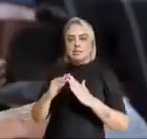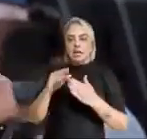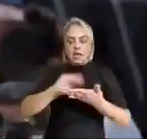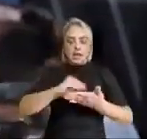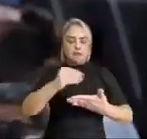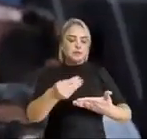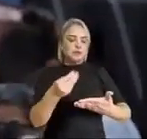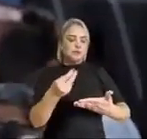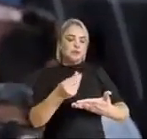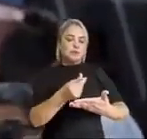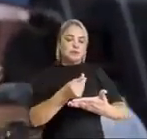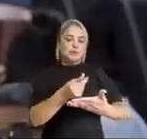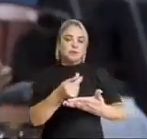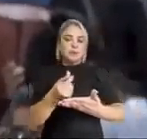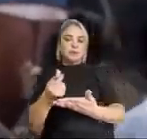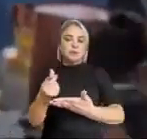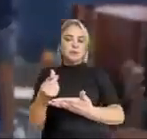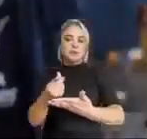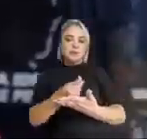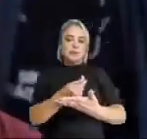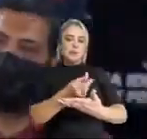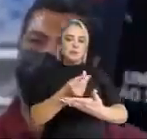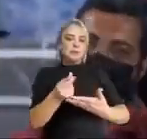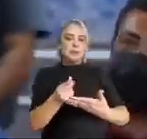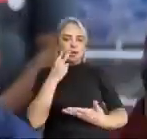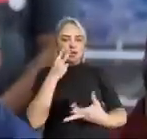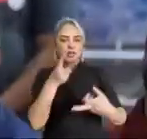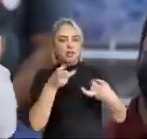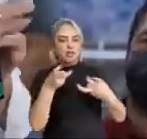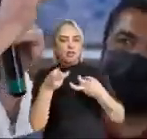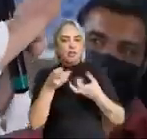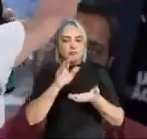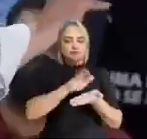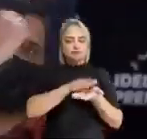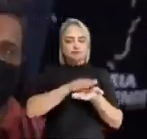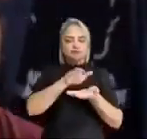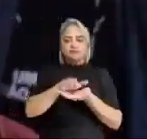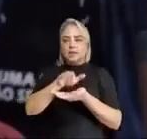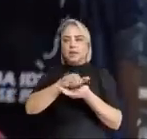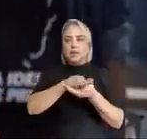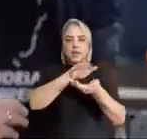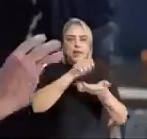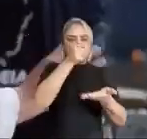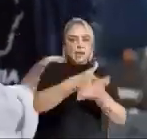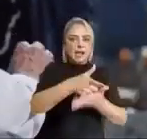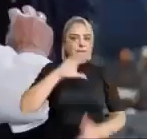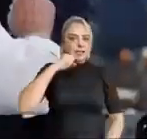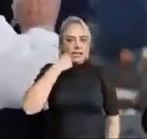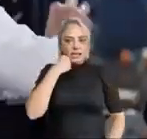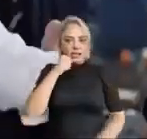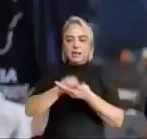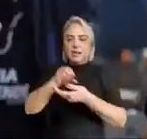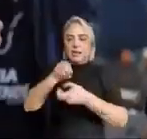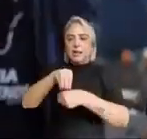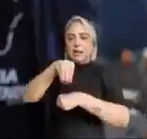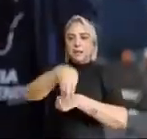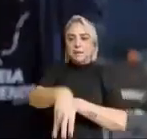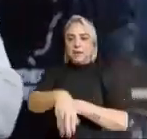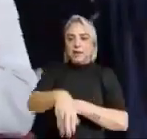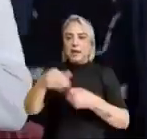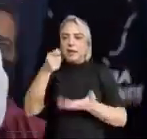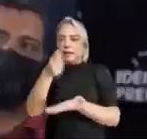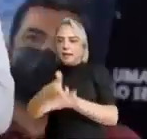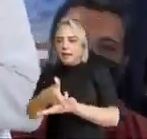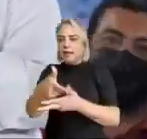contava, separava um monte de montinho assim. Esse é para pagar a padaria, esse é para pagar não sei o quê, esse é